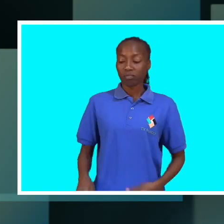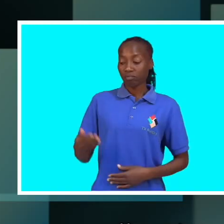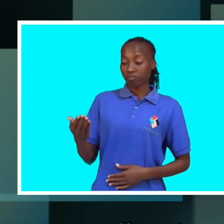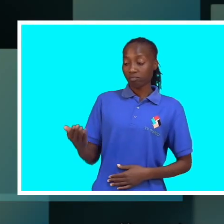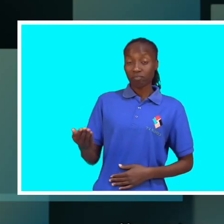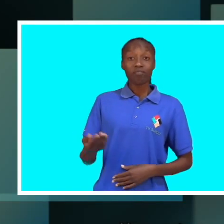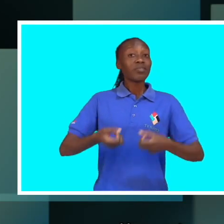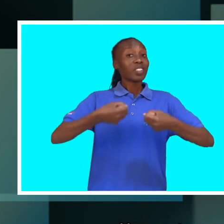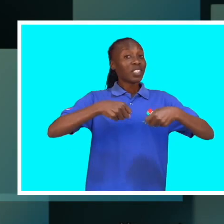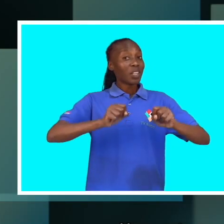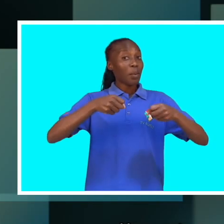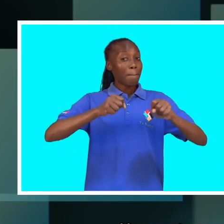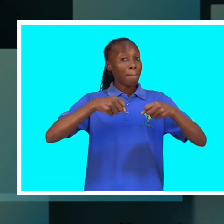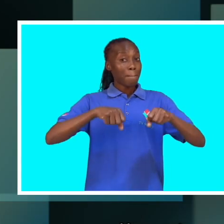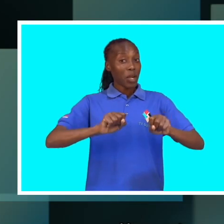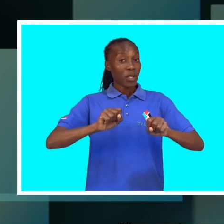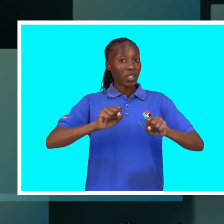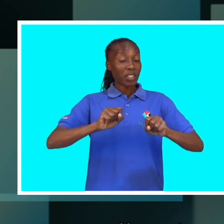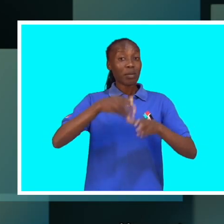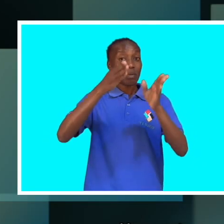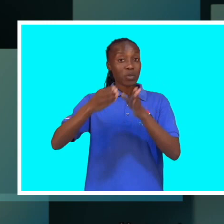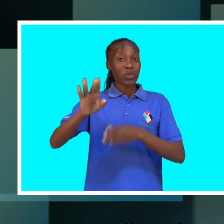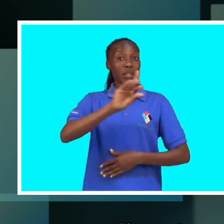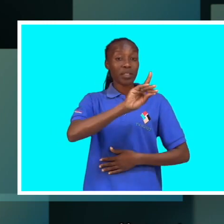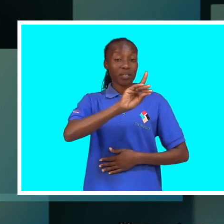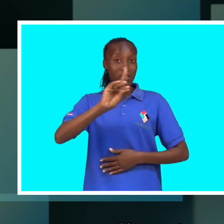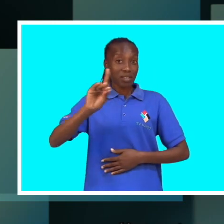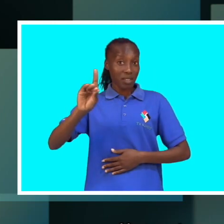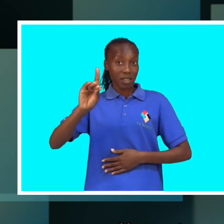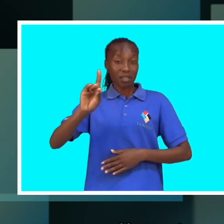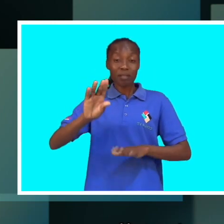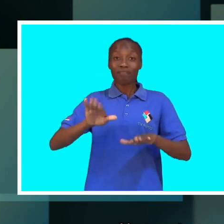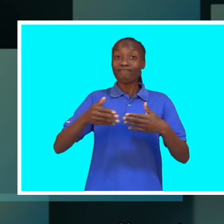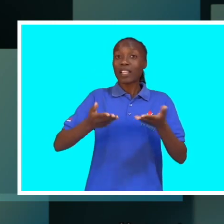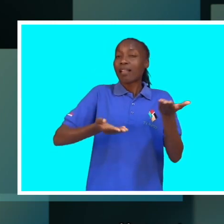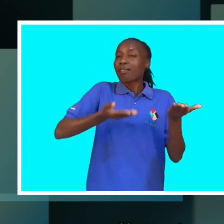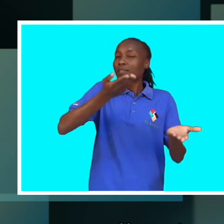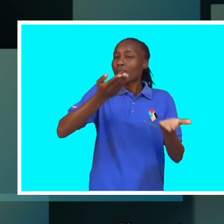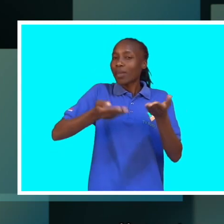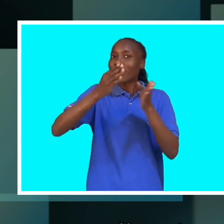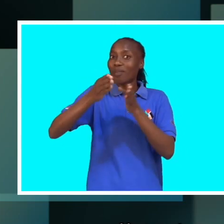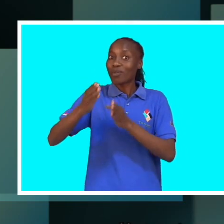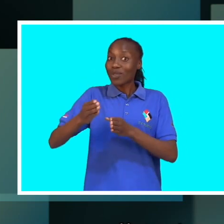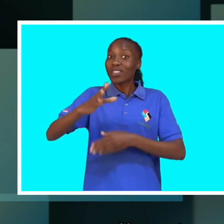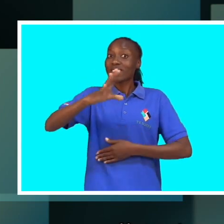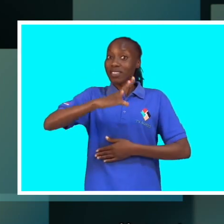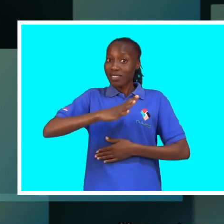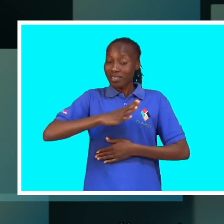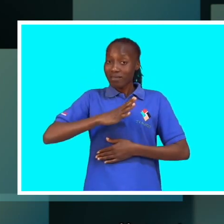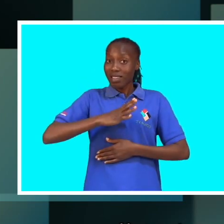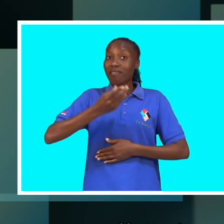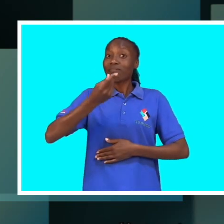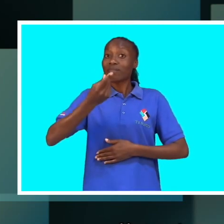uma mota para um deficiente depende da pessoa de condições.